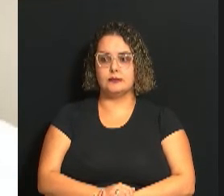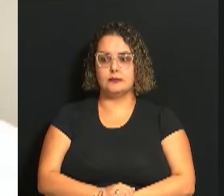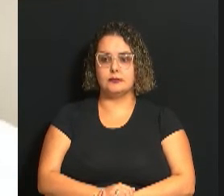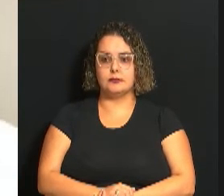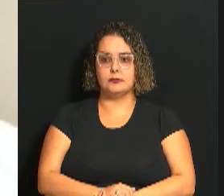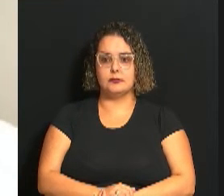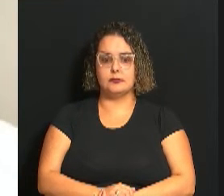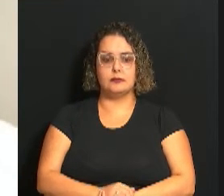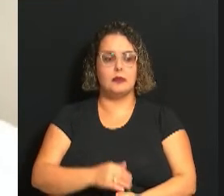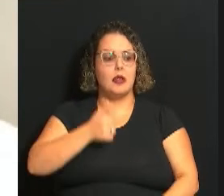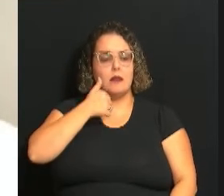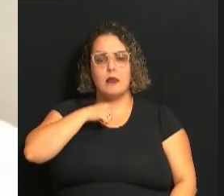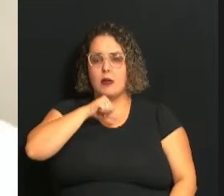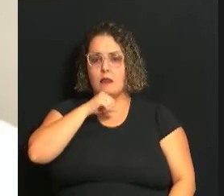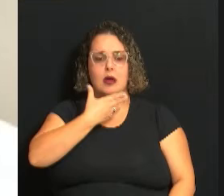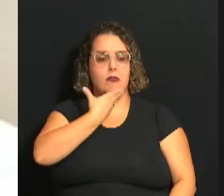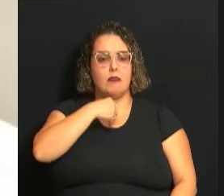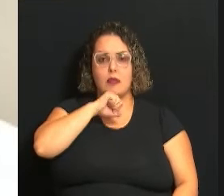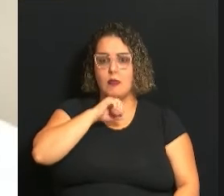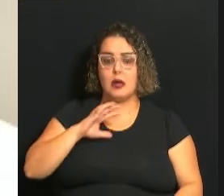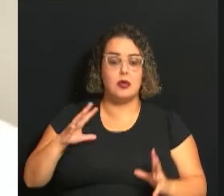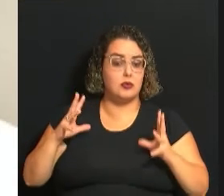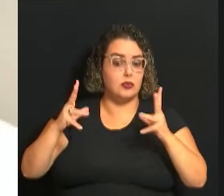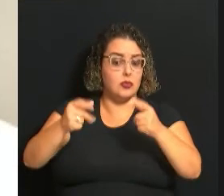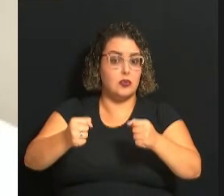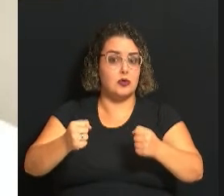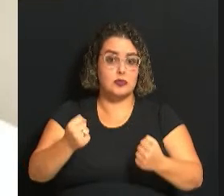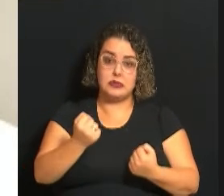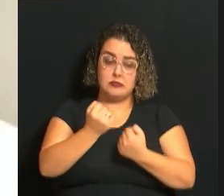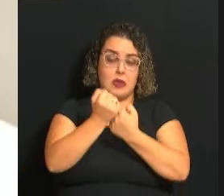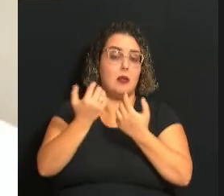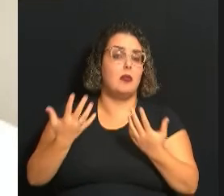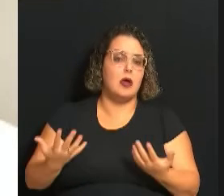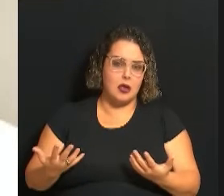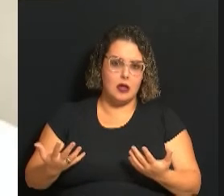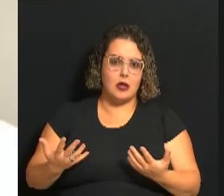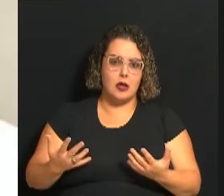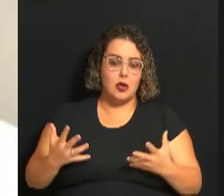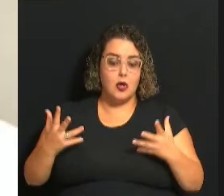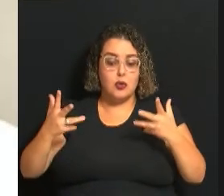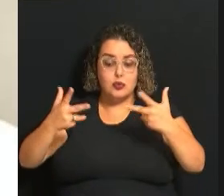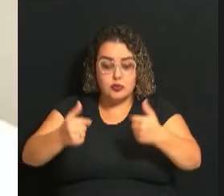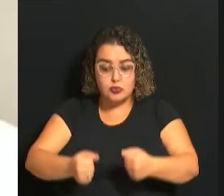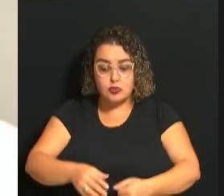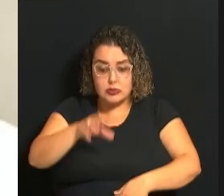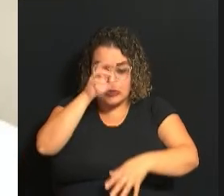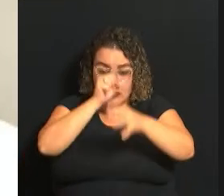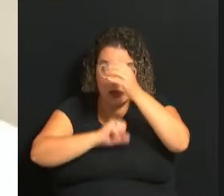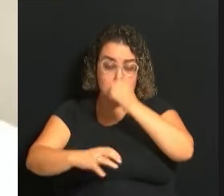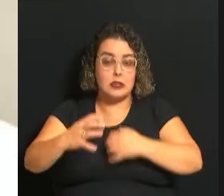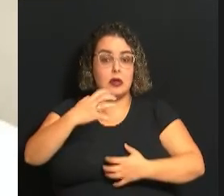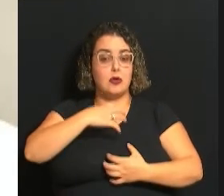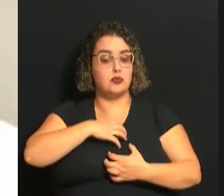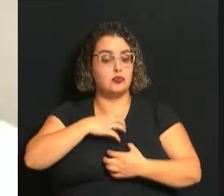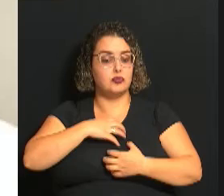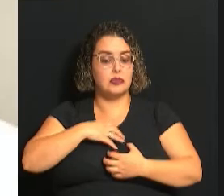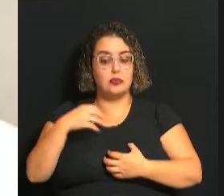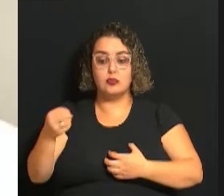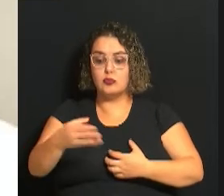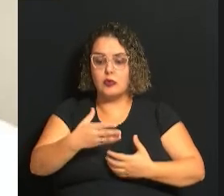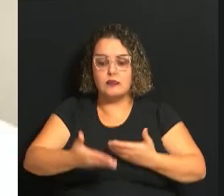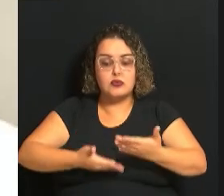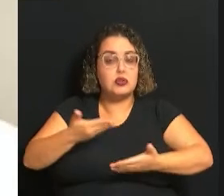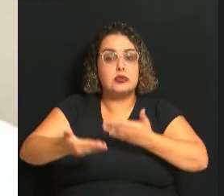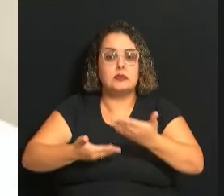a mãe, meu pai, todos adoecem juntos. Então, assim, todo mundo tem que aprender uma forma nova de lidar com tudo isso. E não